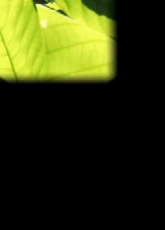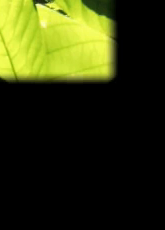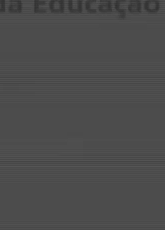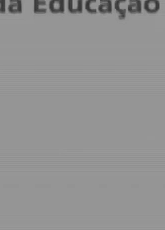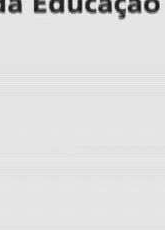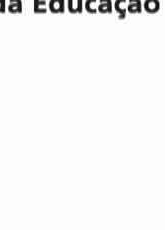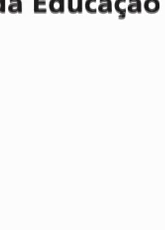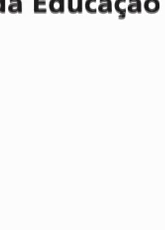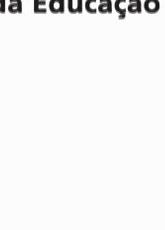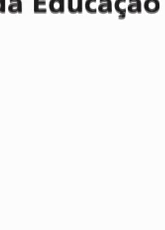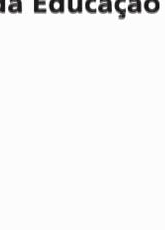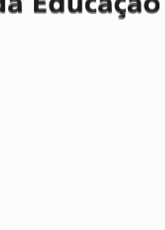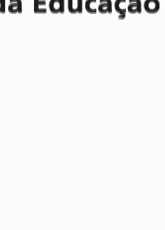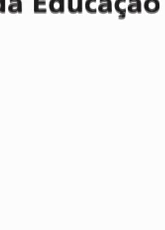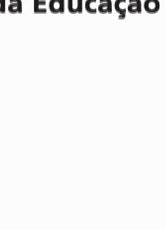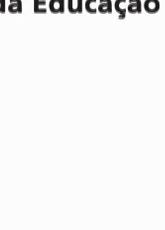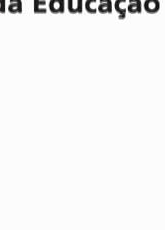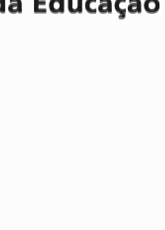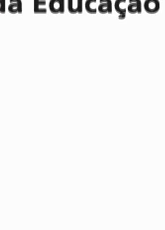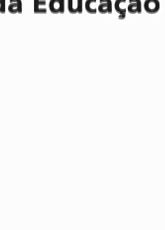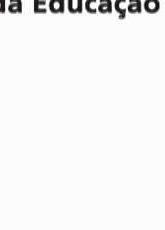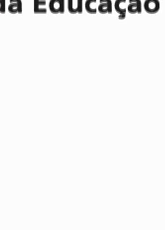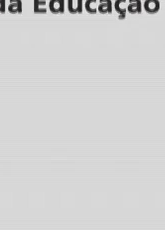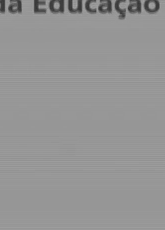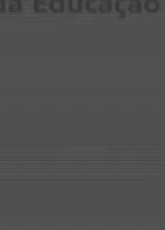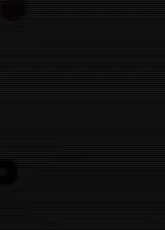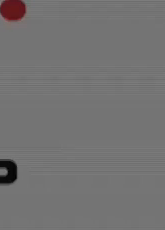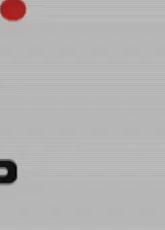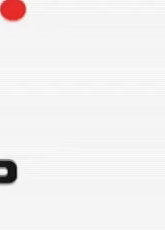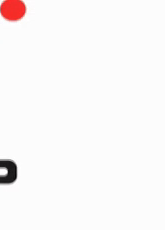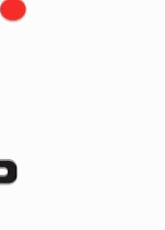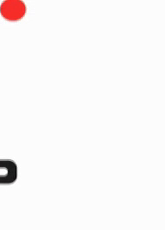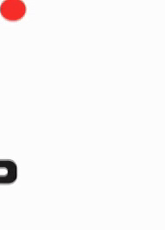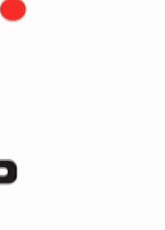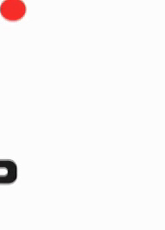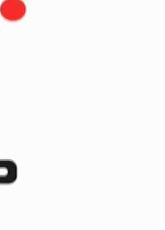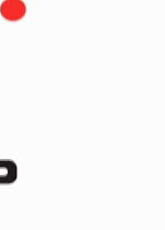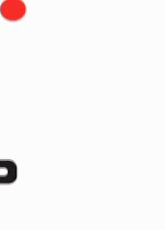A fotossíntese é um importante para a vida na